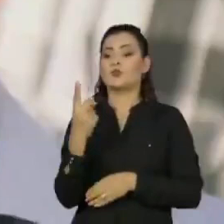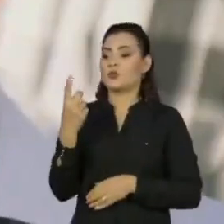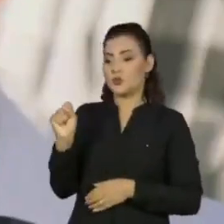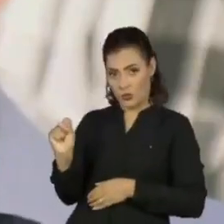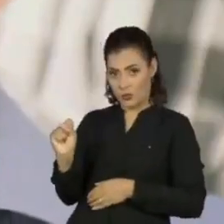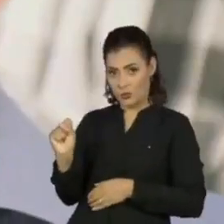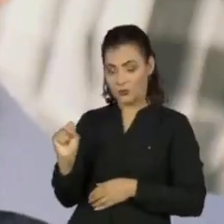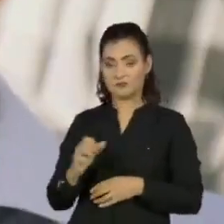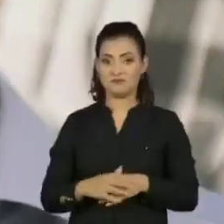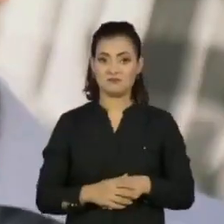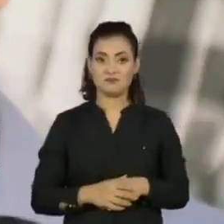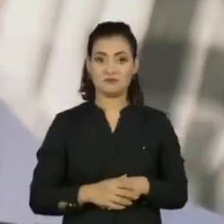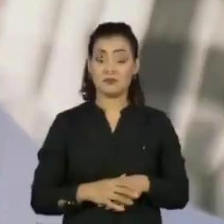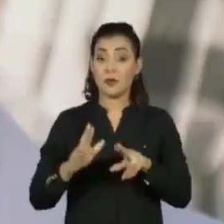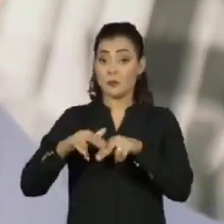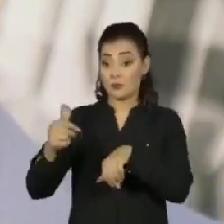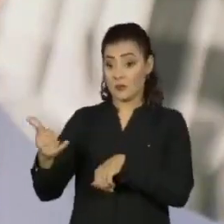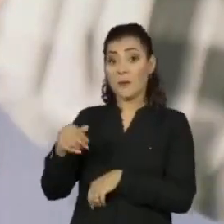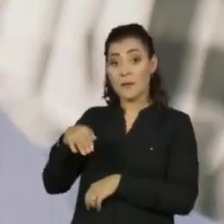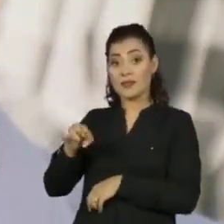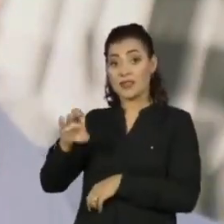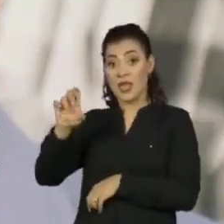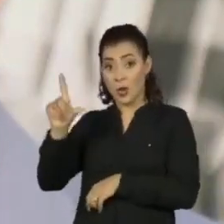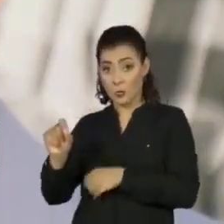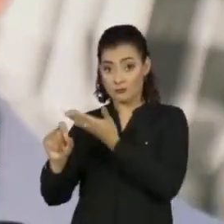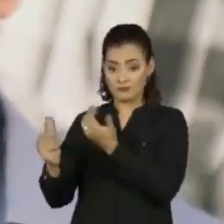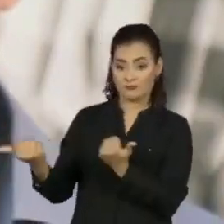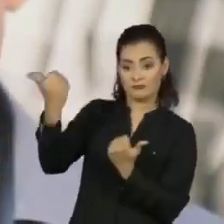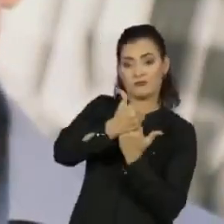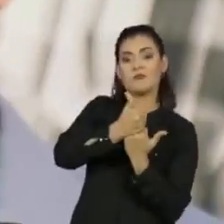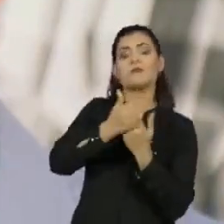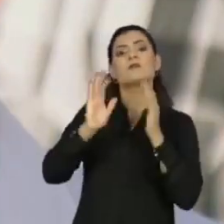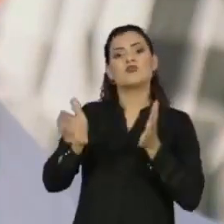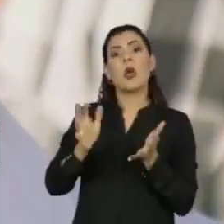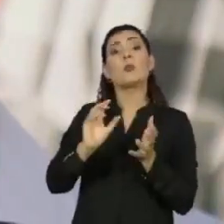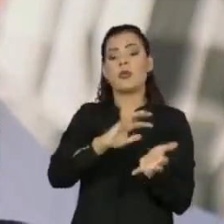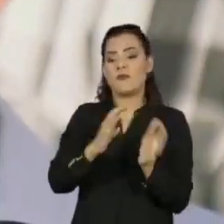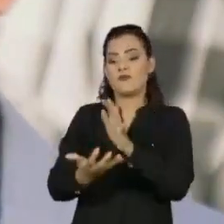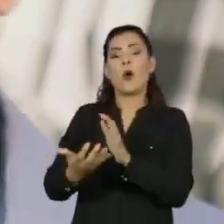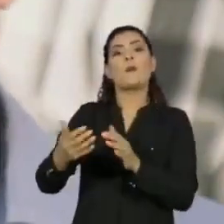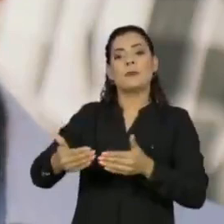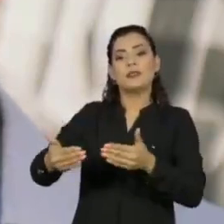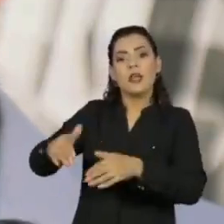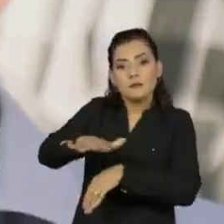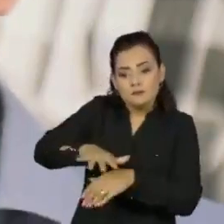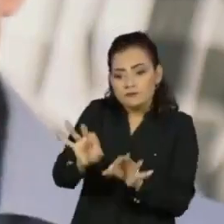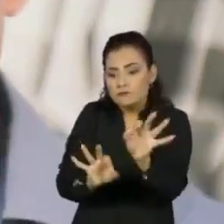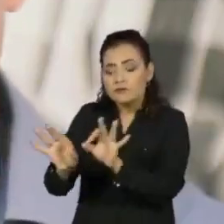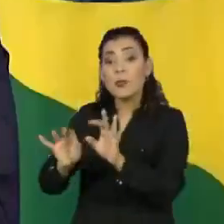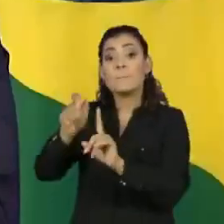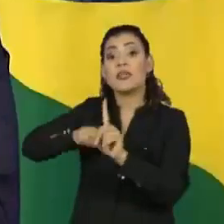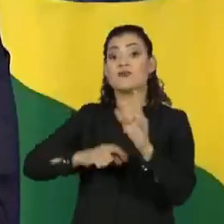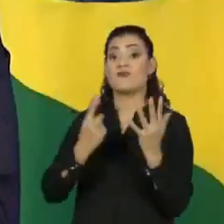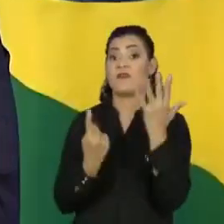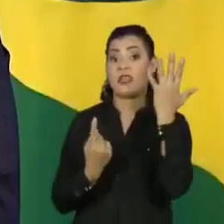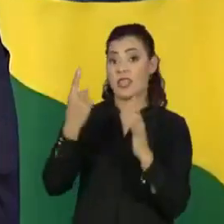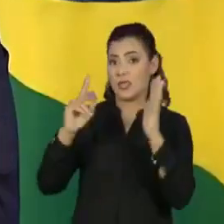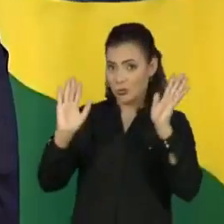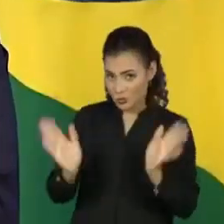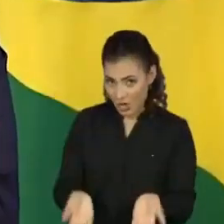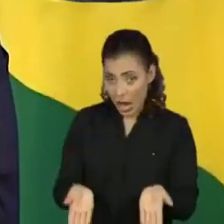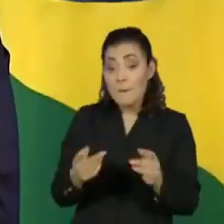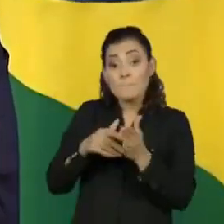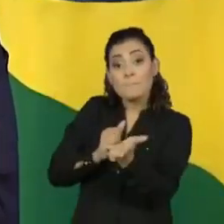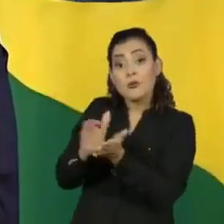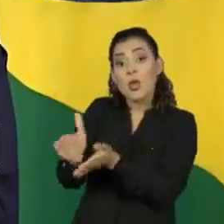2018 o cargo de Marcelo Álvaro já estava na mira da reforma ministerial planejada para fevereiro a